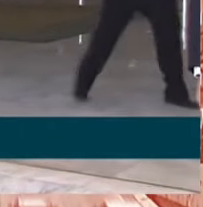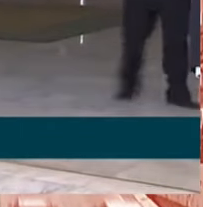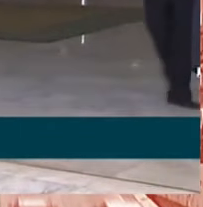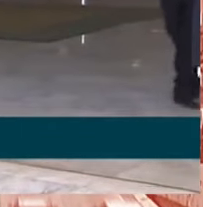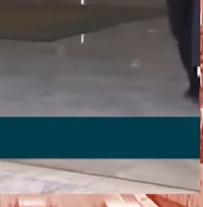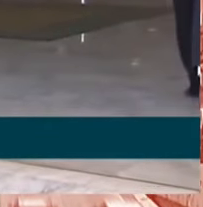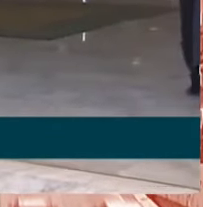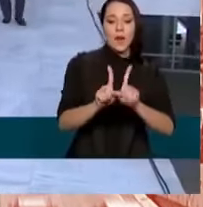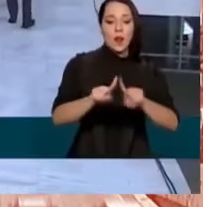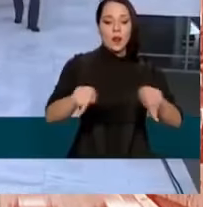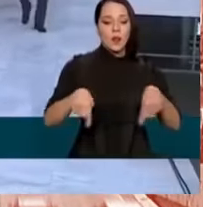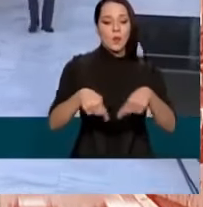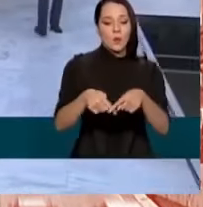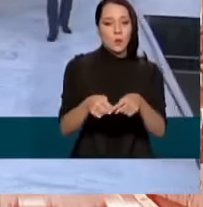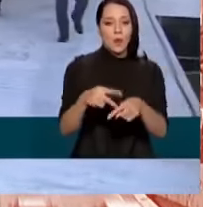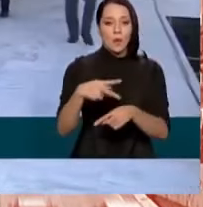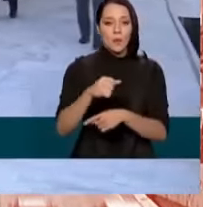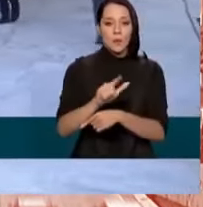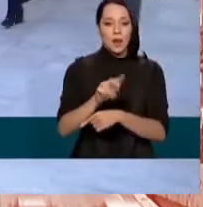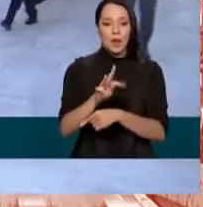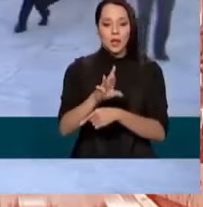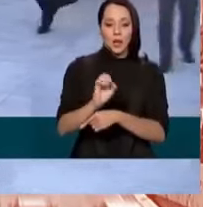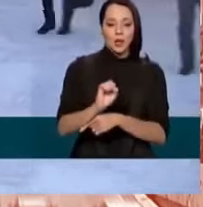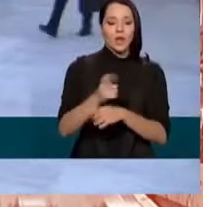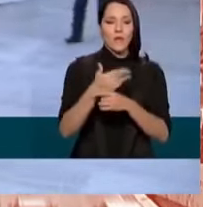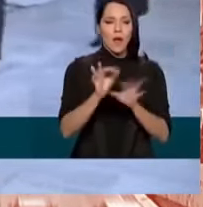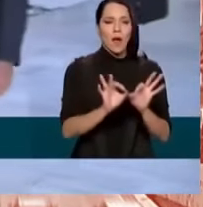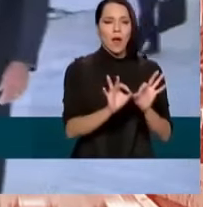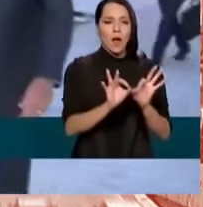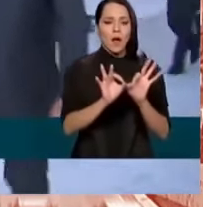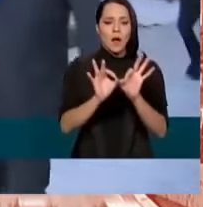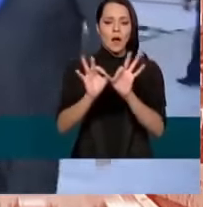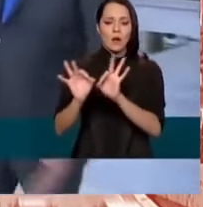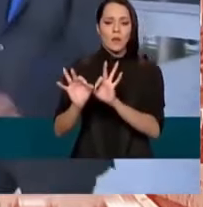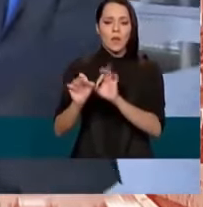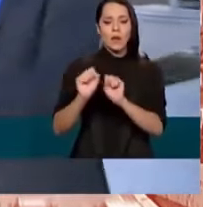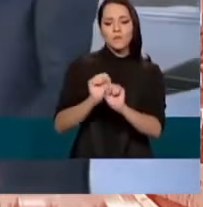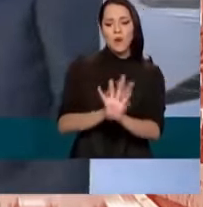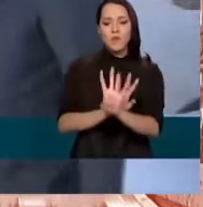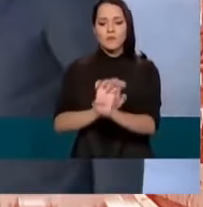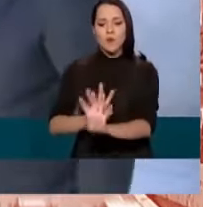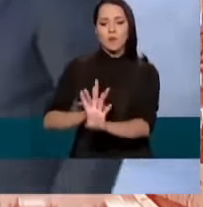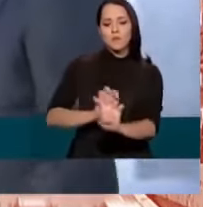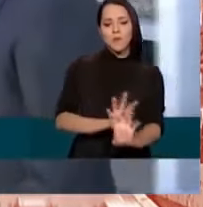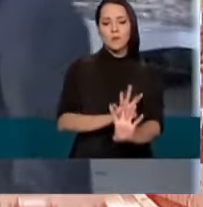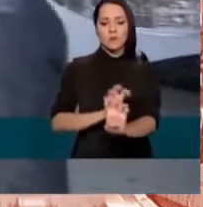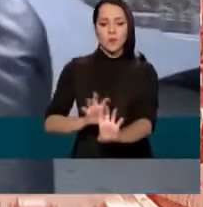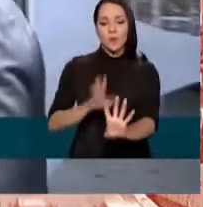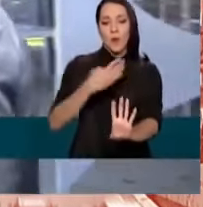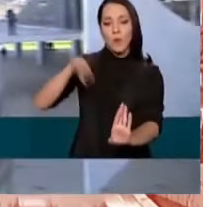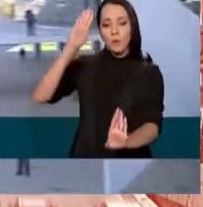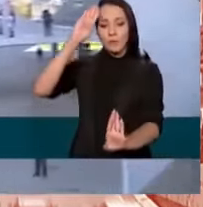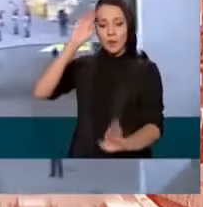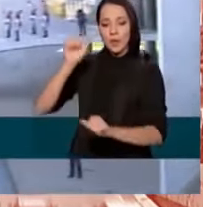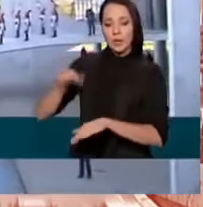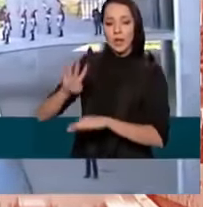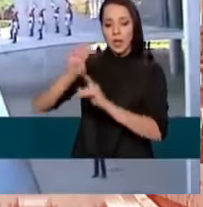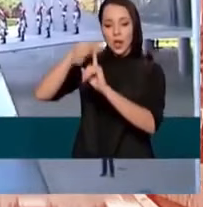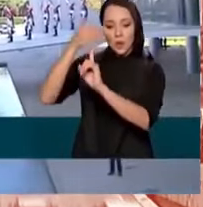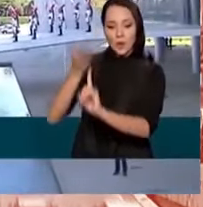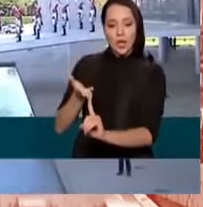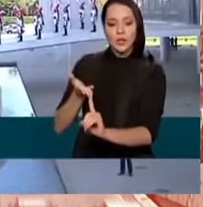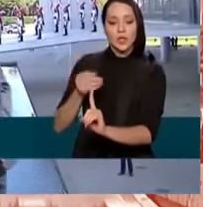trazer. Vai levar de volta e o avião volta vazio. Ou seja, são quatro trechos